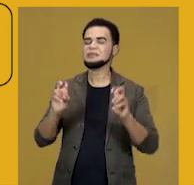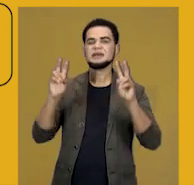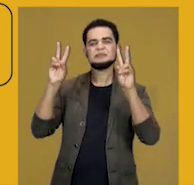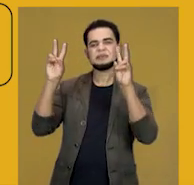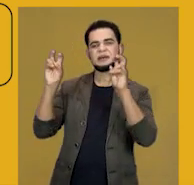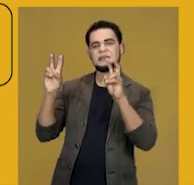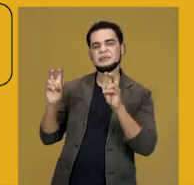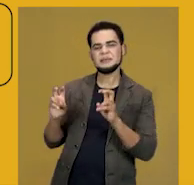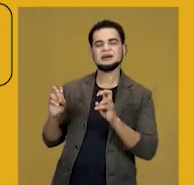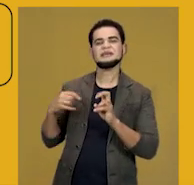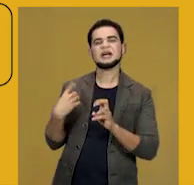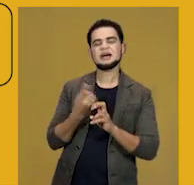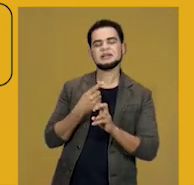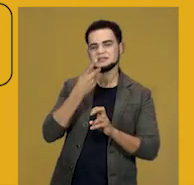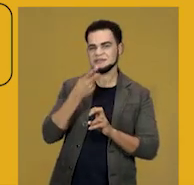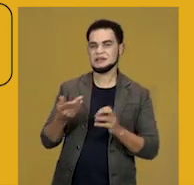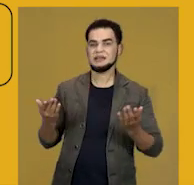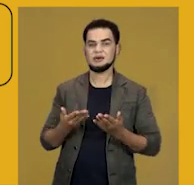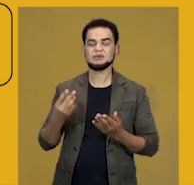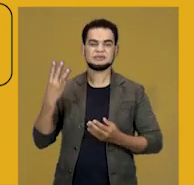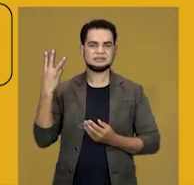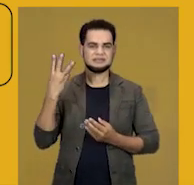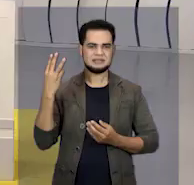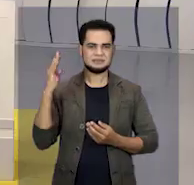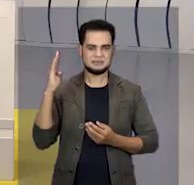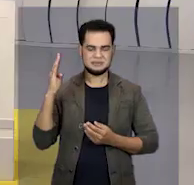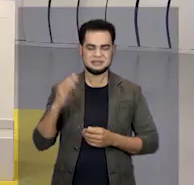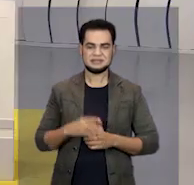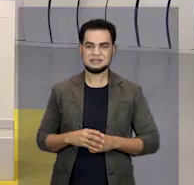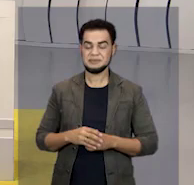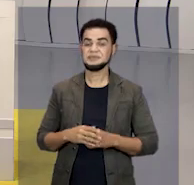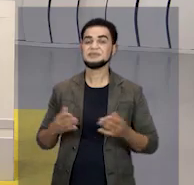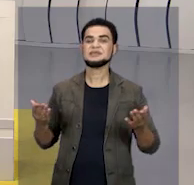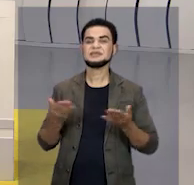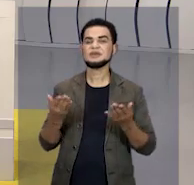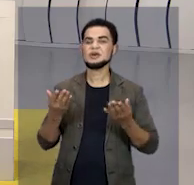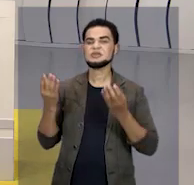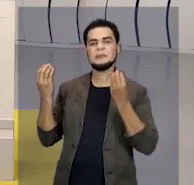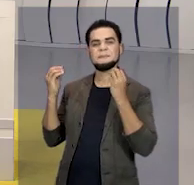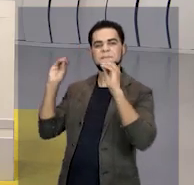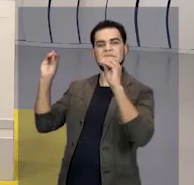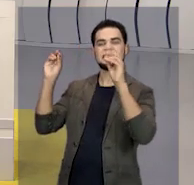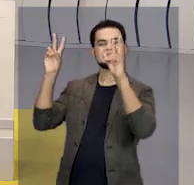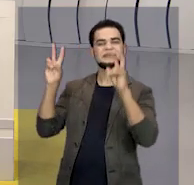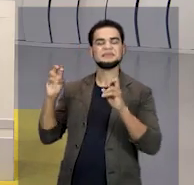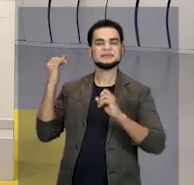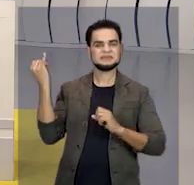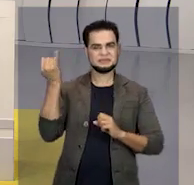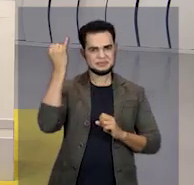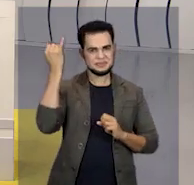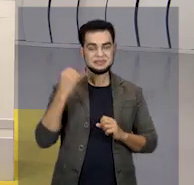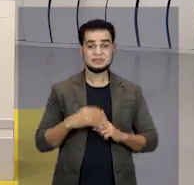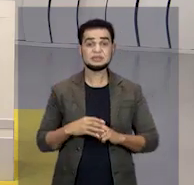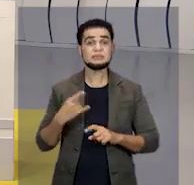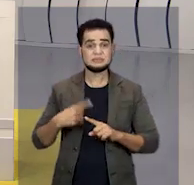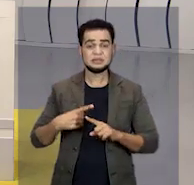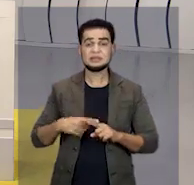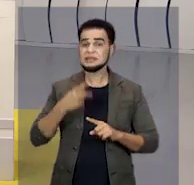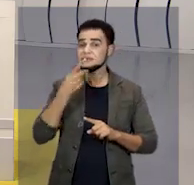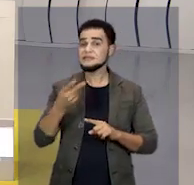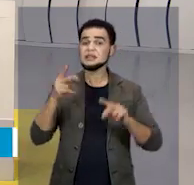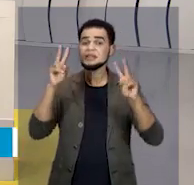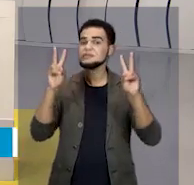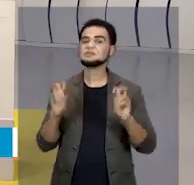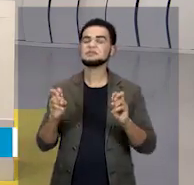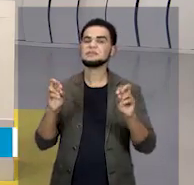tratar, nesse terceiro bimestre. E aqui eu trouxe uma temática importantíssima justamente para falar dessa